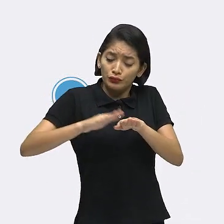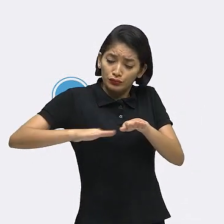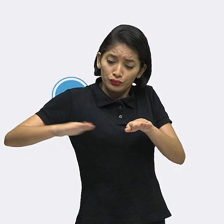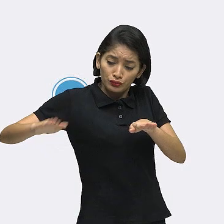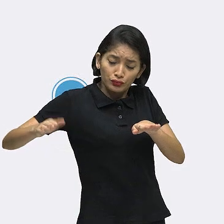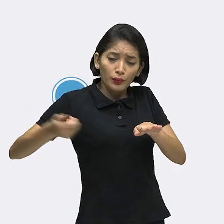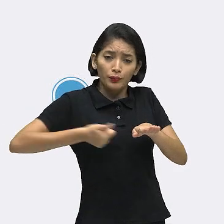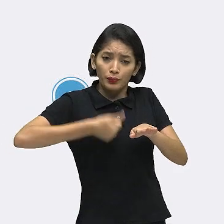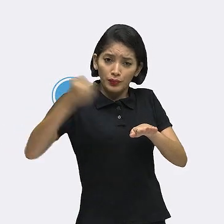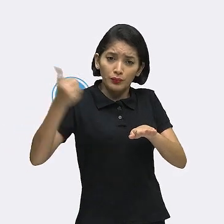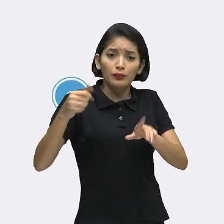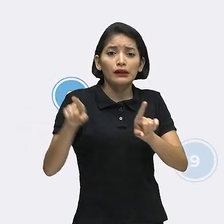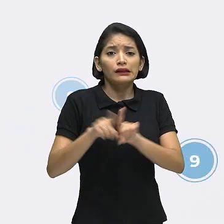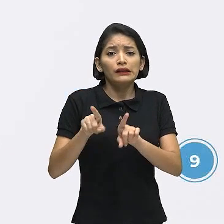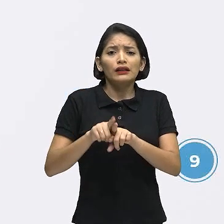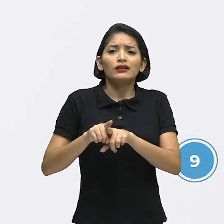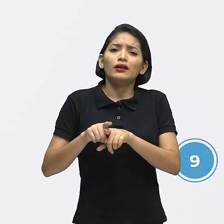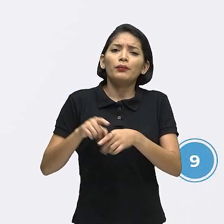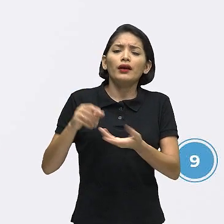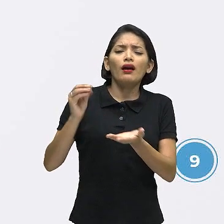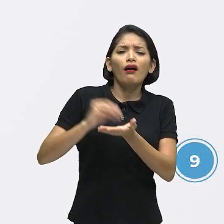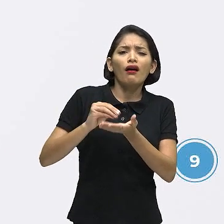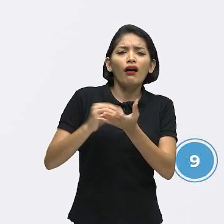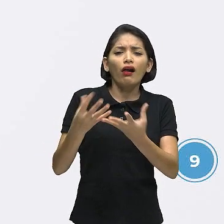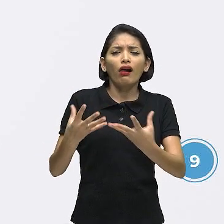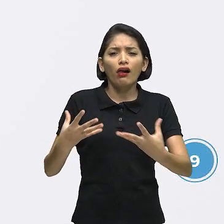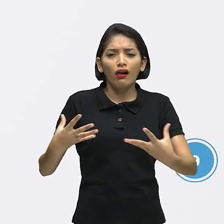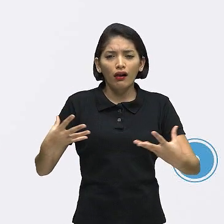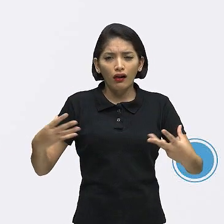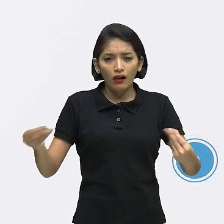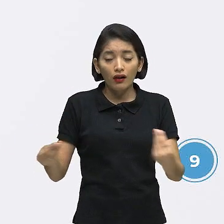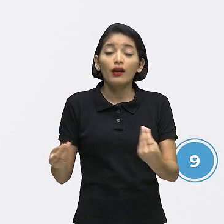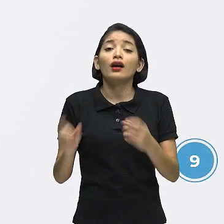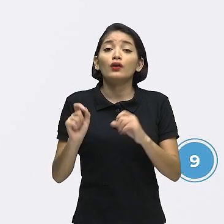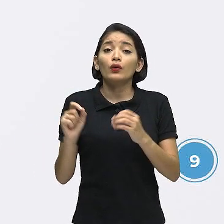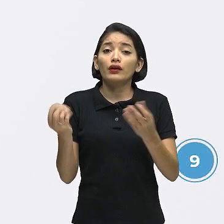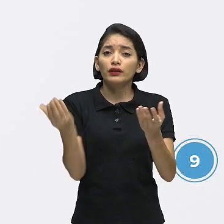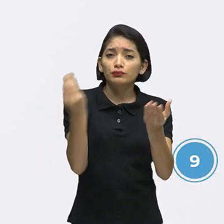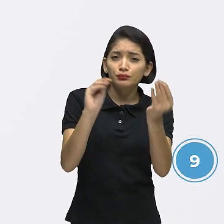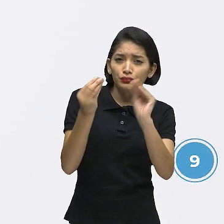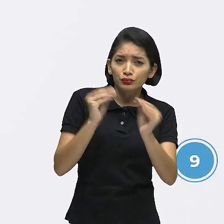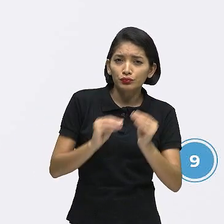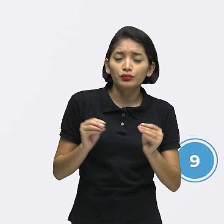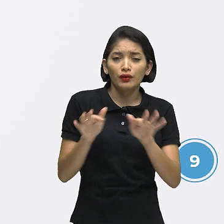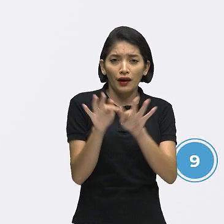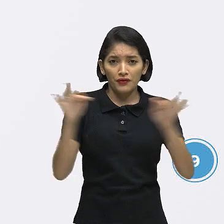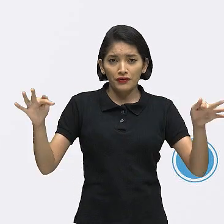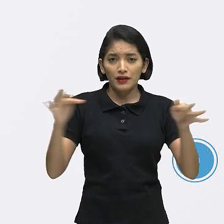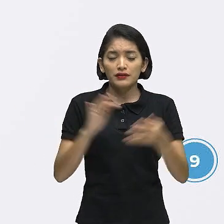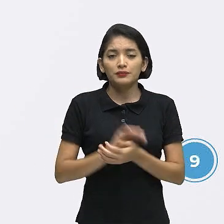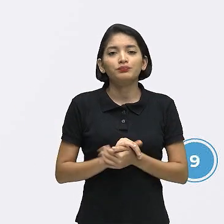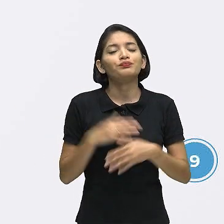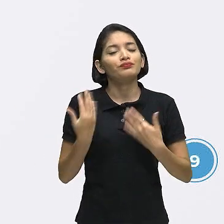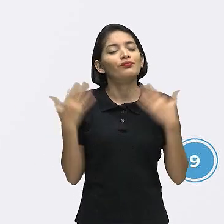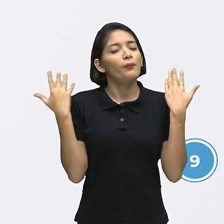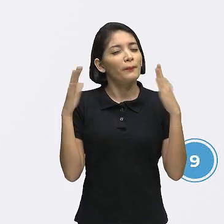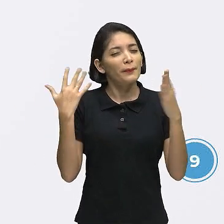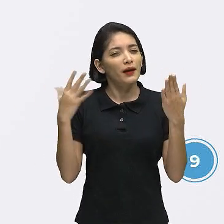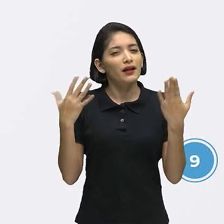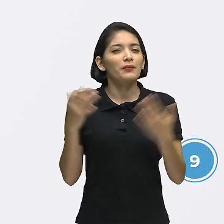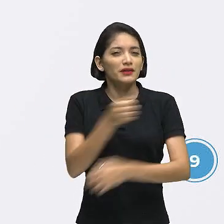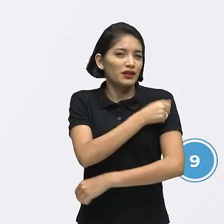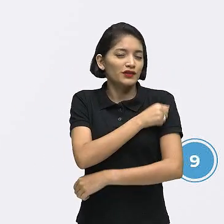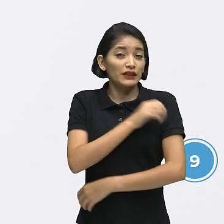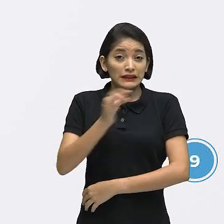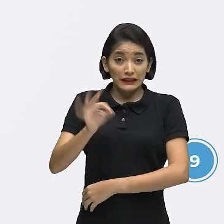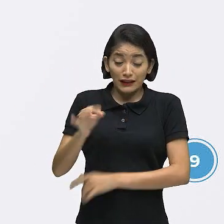superficial, o desgaste, a decomposição que vai preencher ali corretamente a nossa frase, né? Então parabéns aos nossos alunos que acertaram,